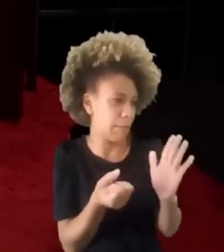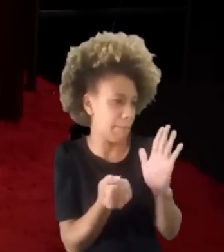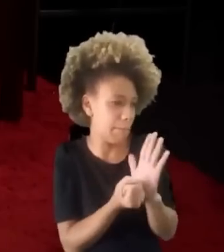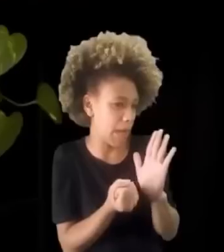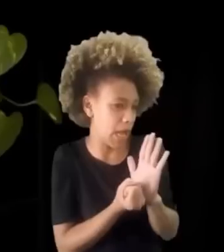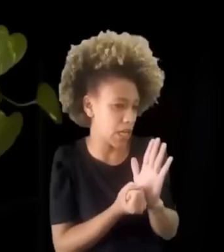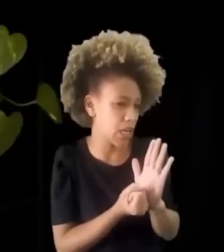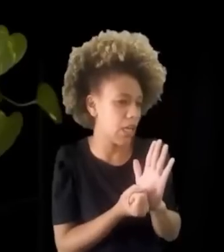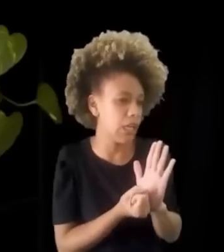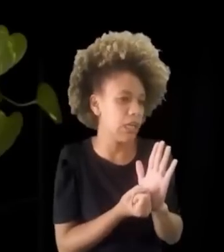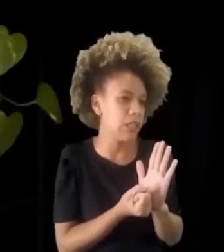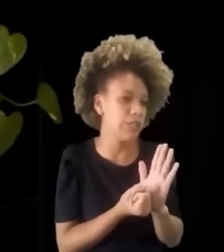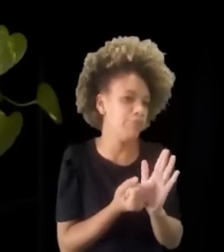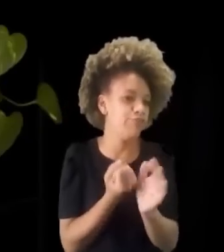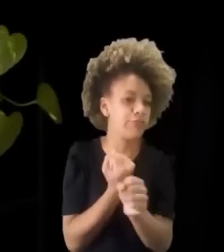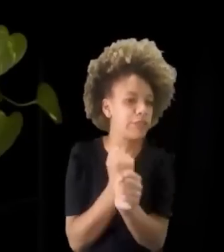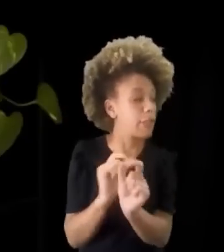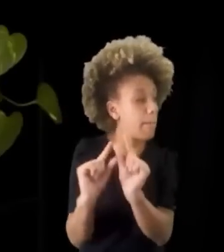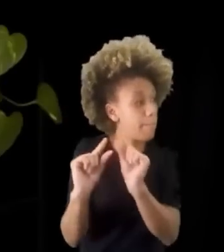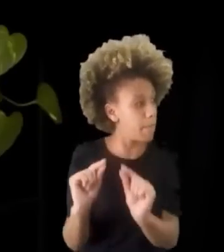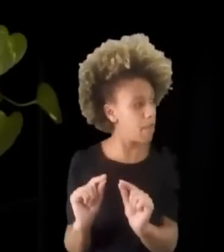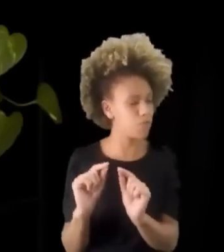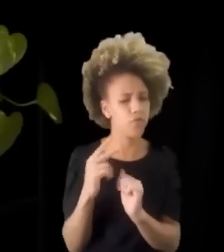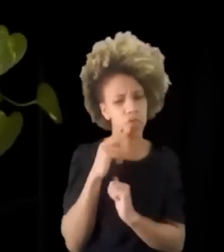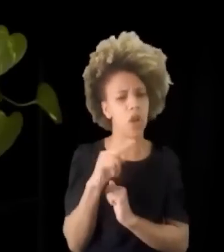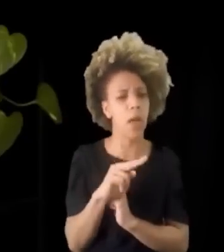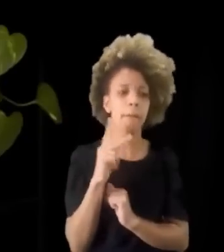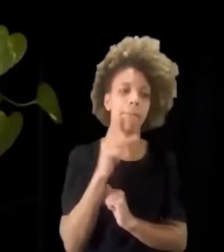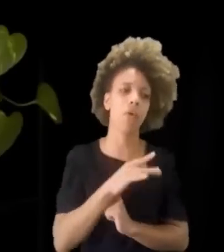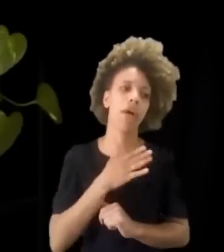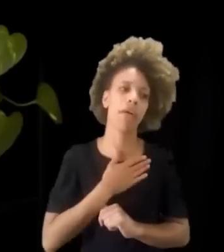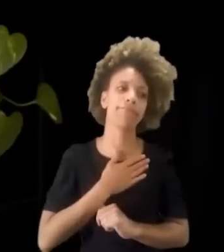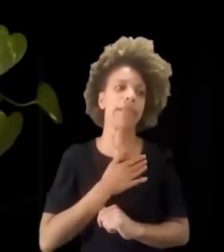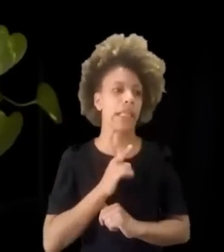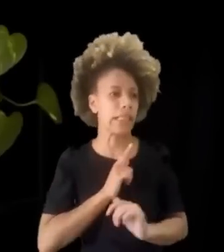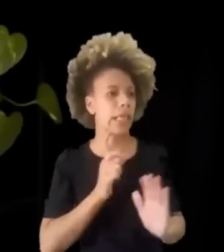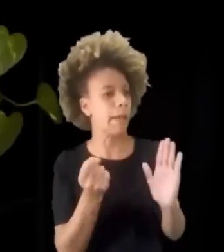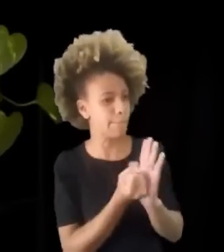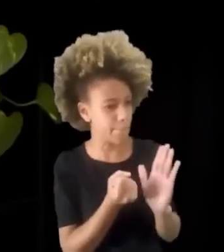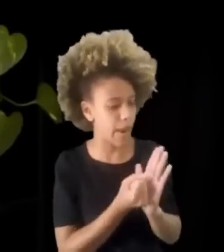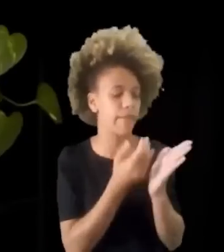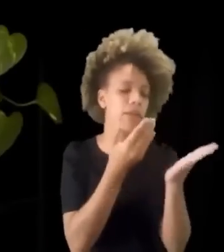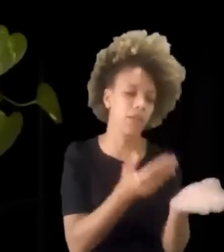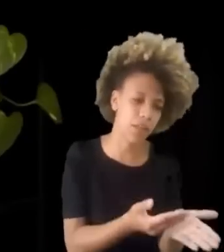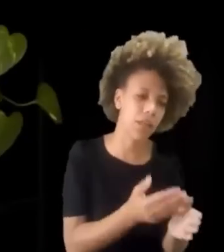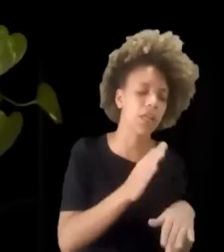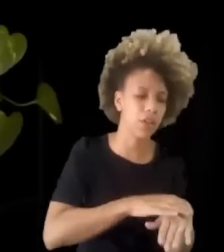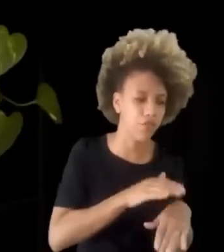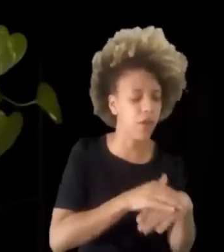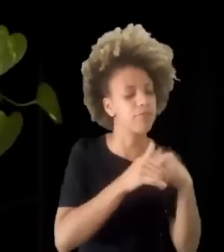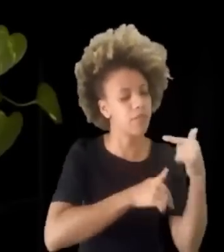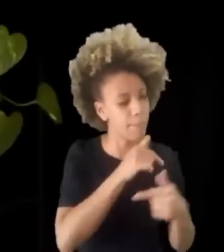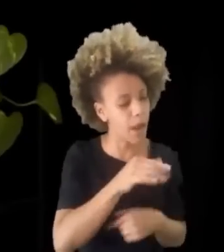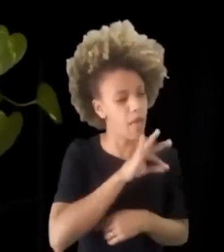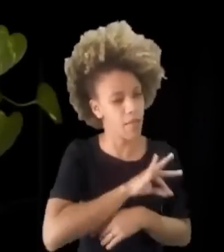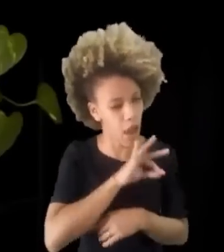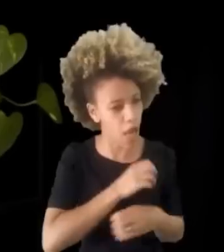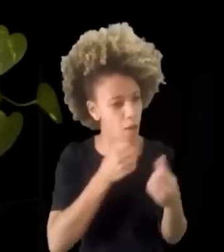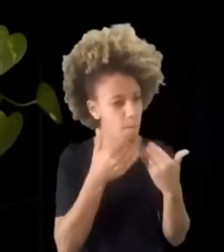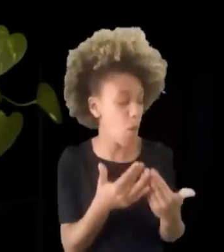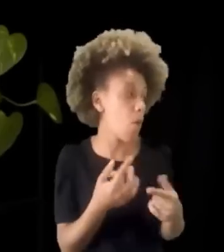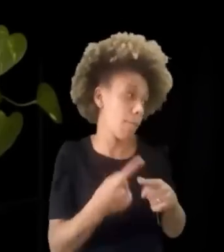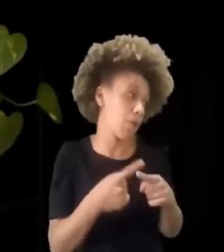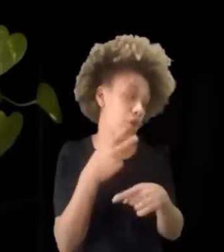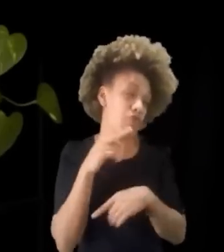e ela não ser tão exploratória a ponto de você olhar e falar ainda bem que tem essa marca aqui que faz eu gerar emprego e tal por exemplo